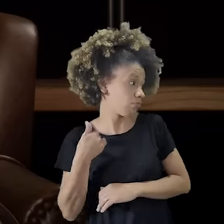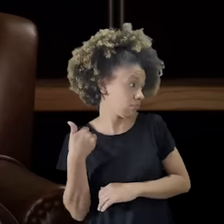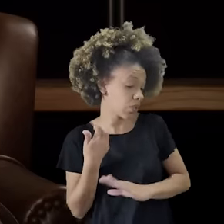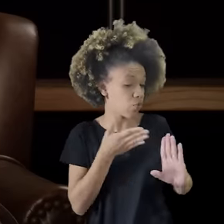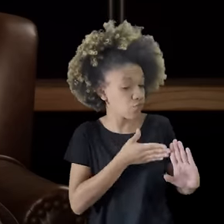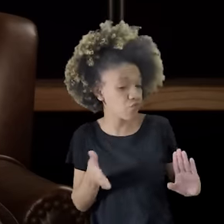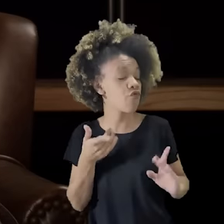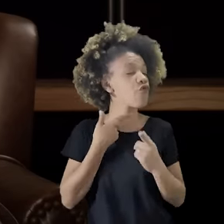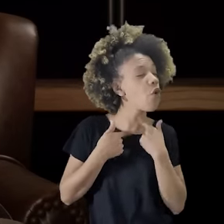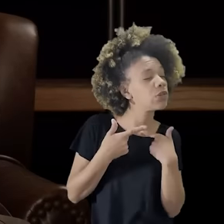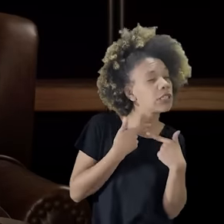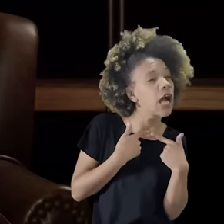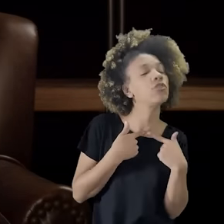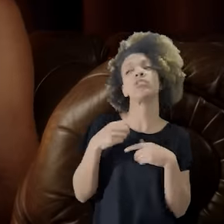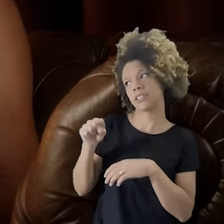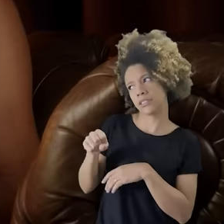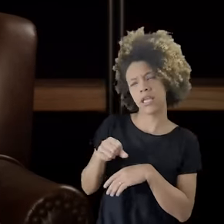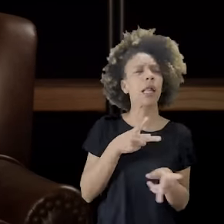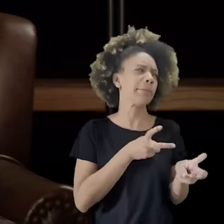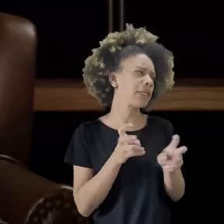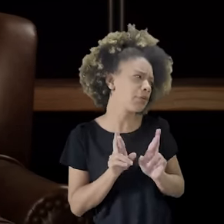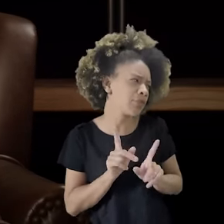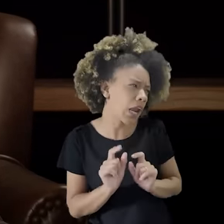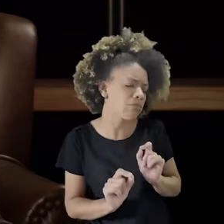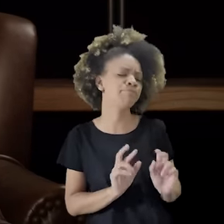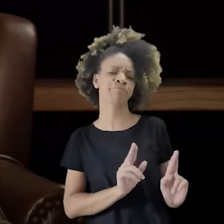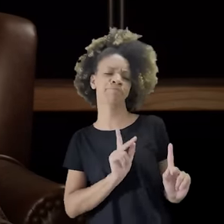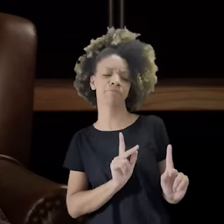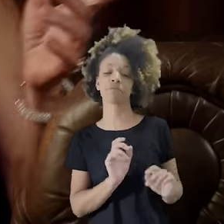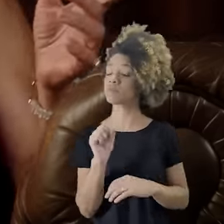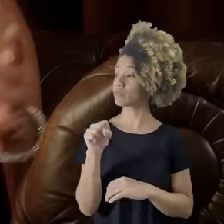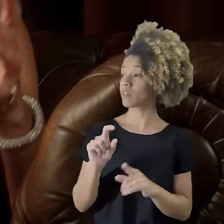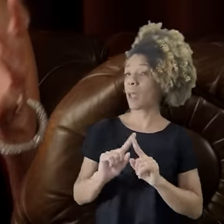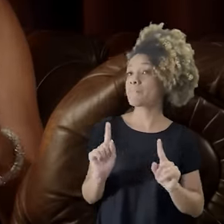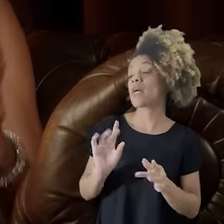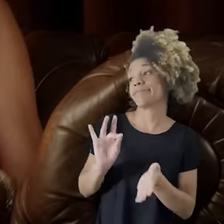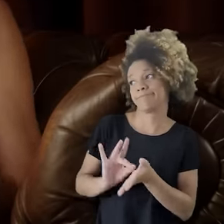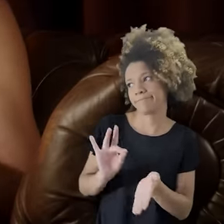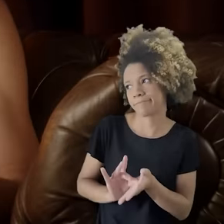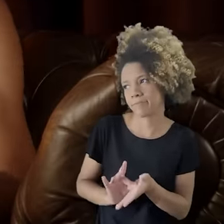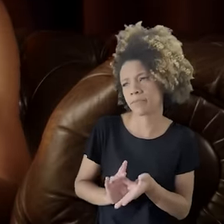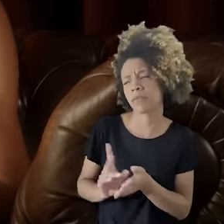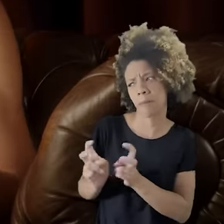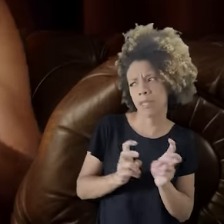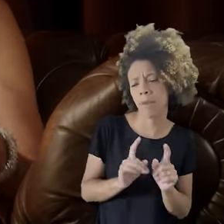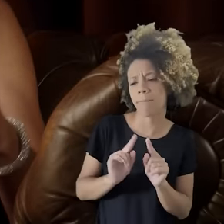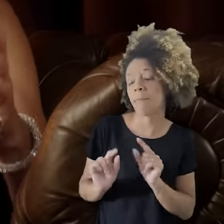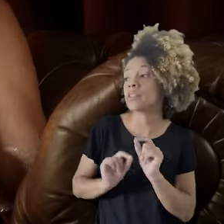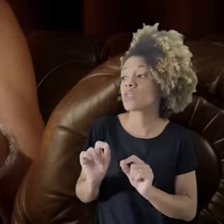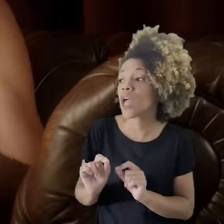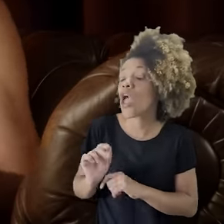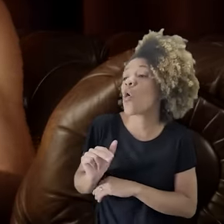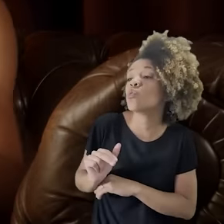assim do tipo de vontade ele percebia aquela coisa do tipo é diferente só que isso só que com certeza ele deve ter percebido mas